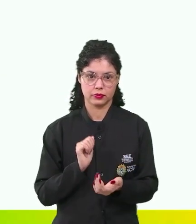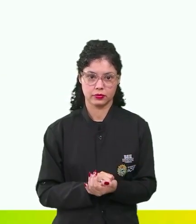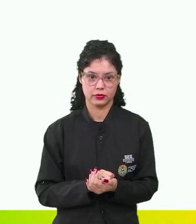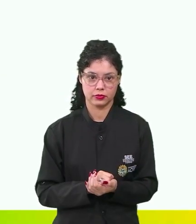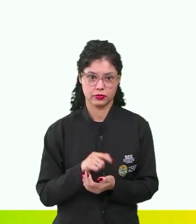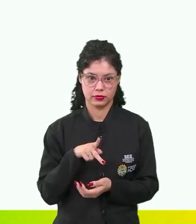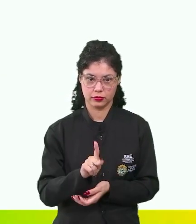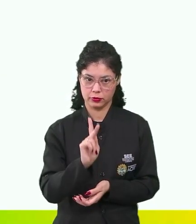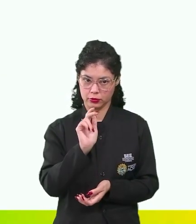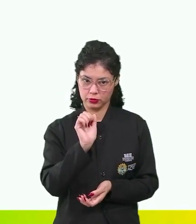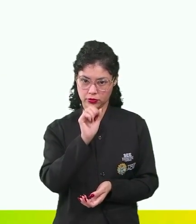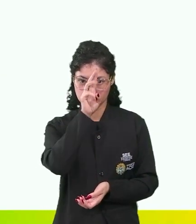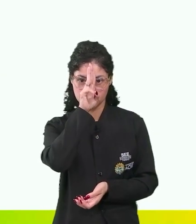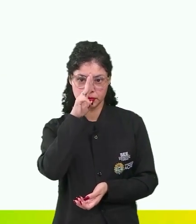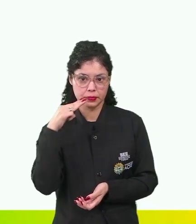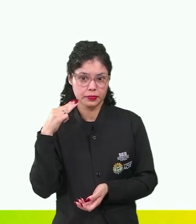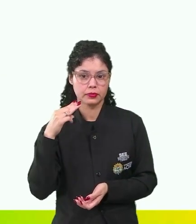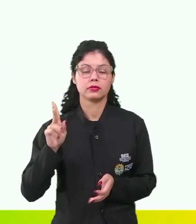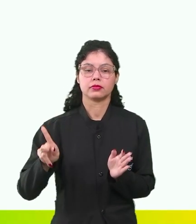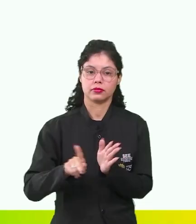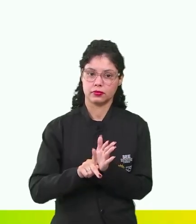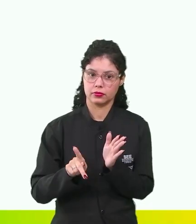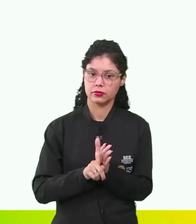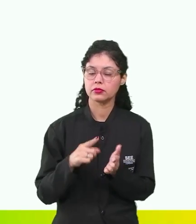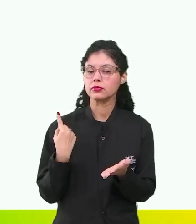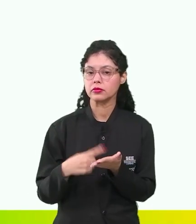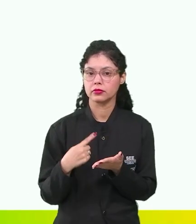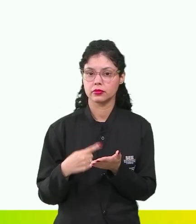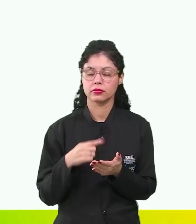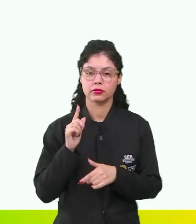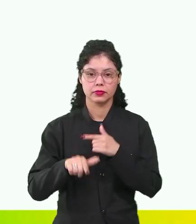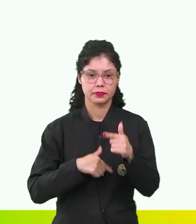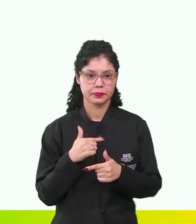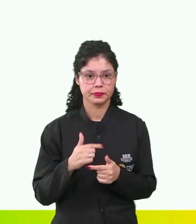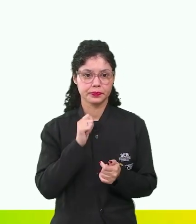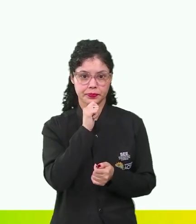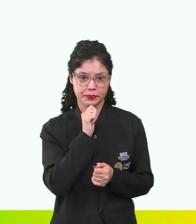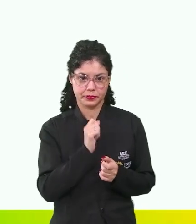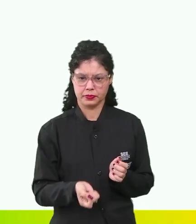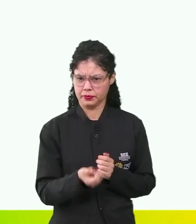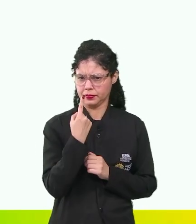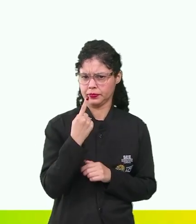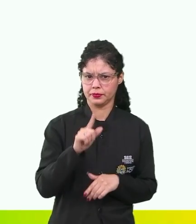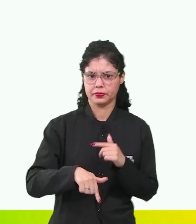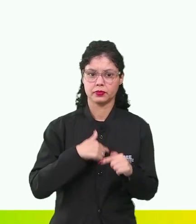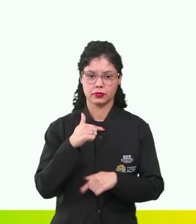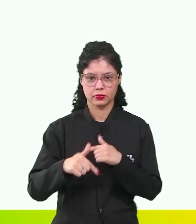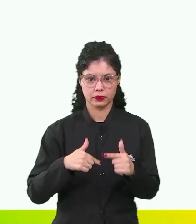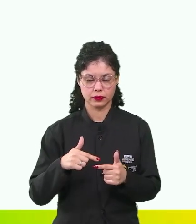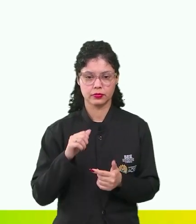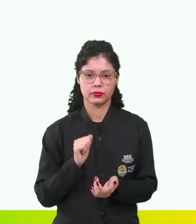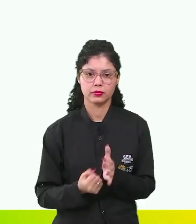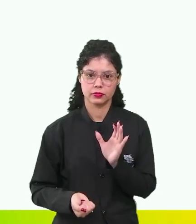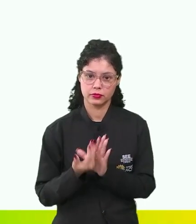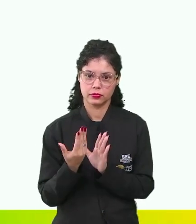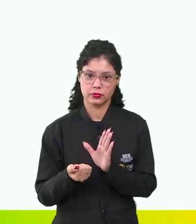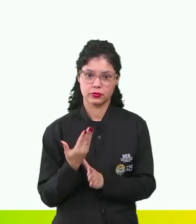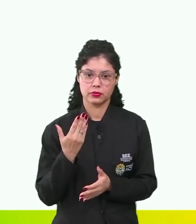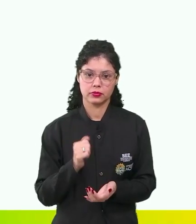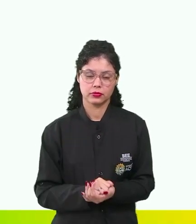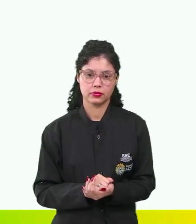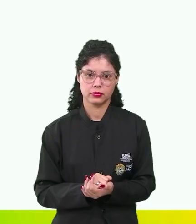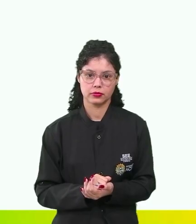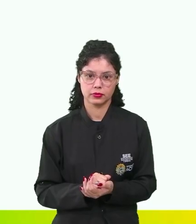Karl Marx, né? A alienação é a condição em que o trabalhador se torna estranho ao seu trabalho,